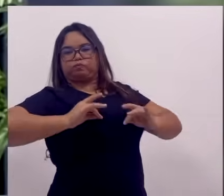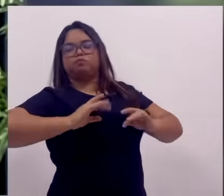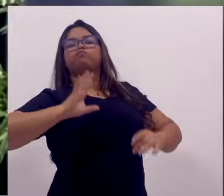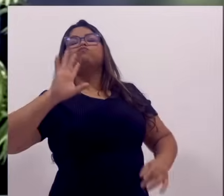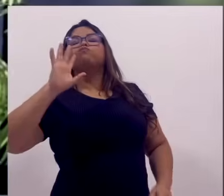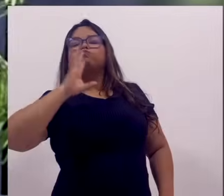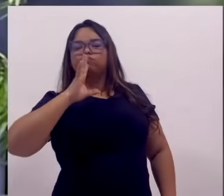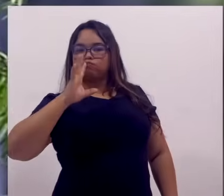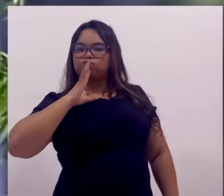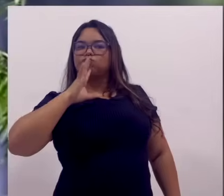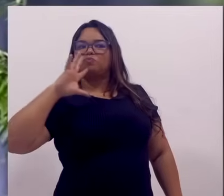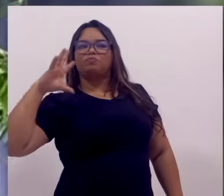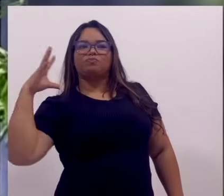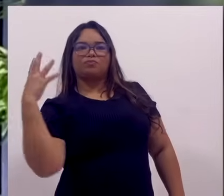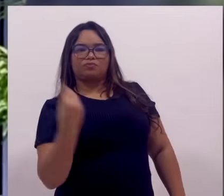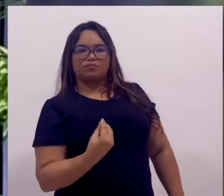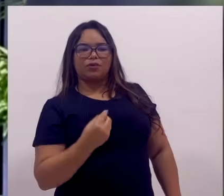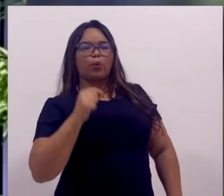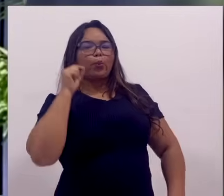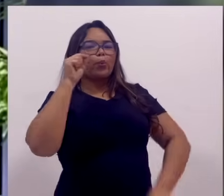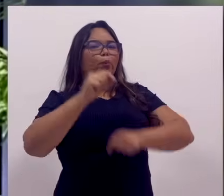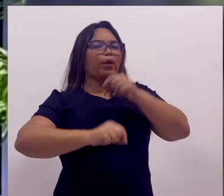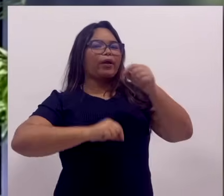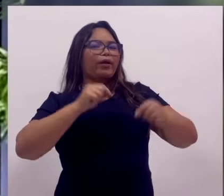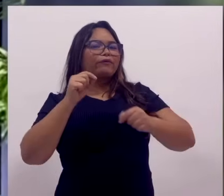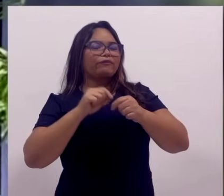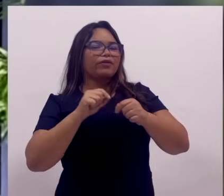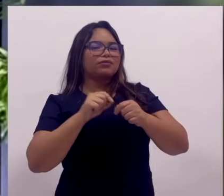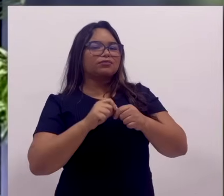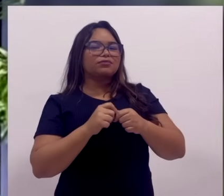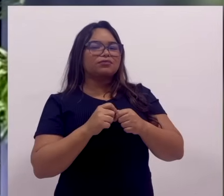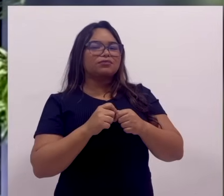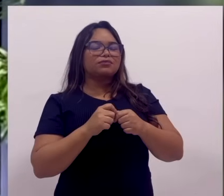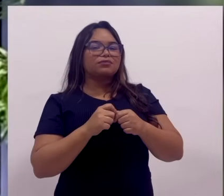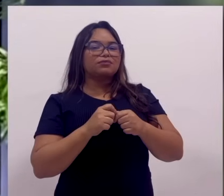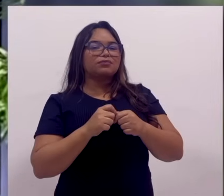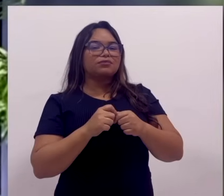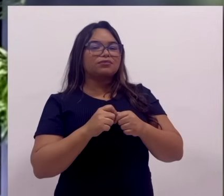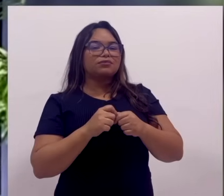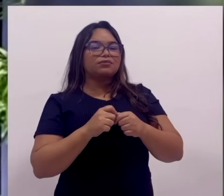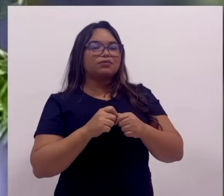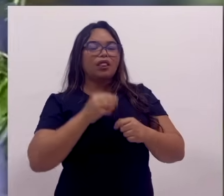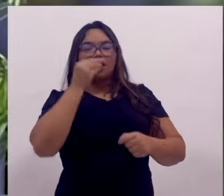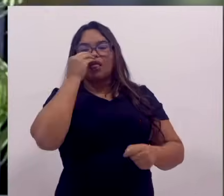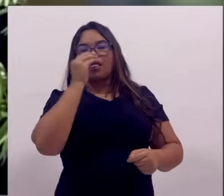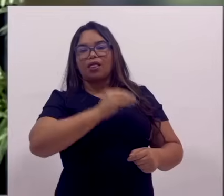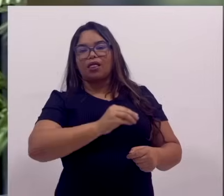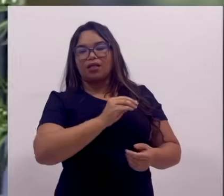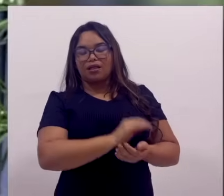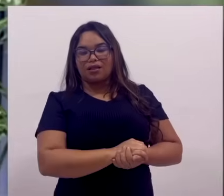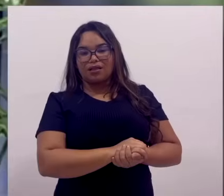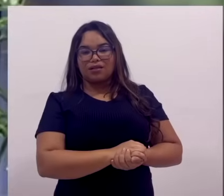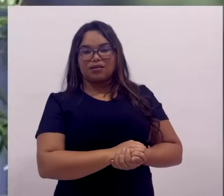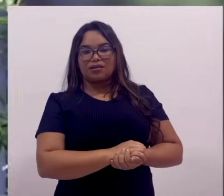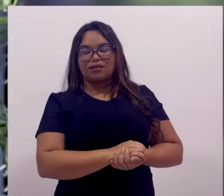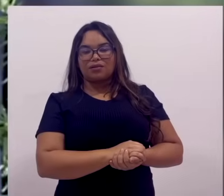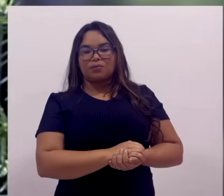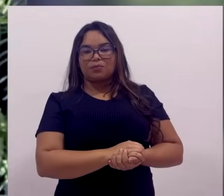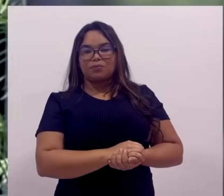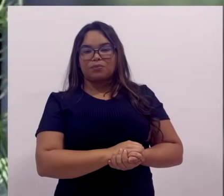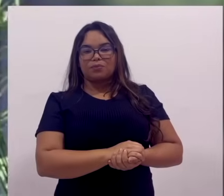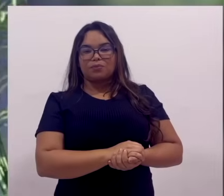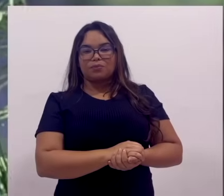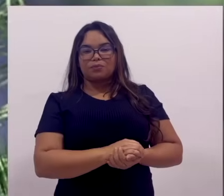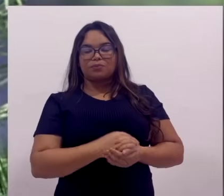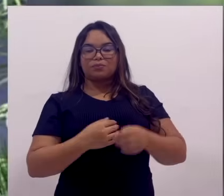esse conhecimento. Aqui estavam eles. Eles tinham o conhecimento. E o que eles fizeram com ele? Eles